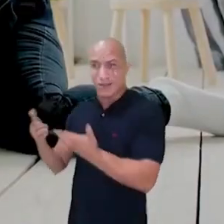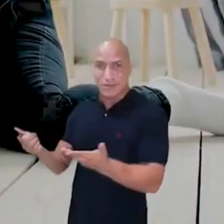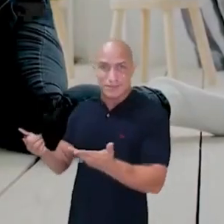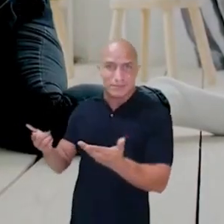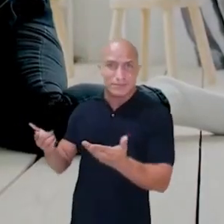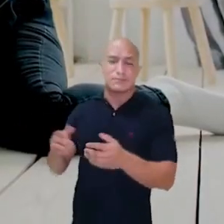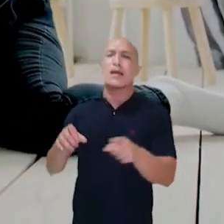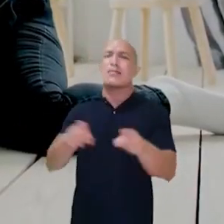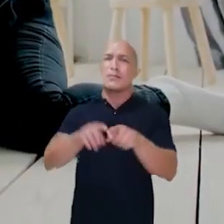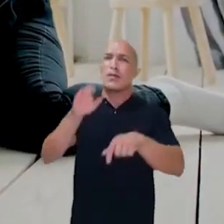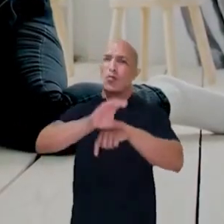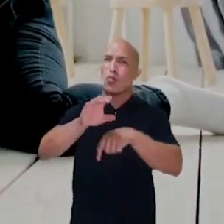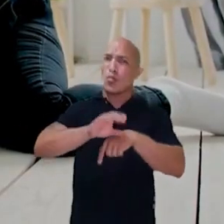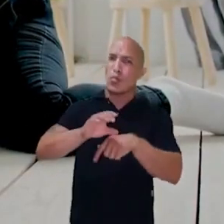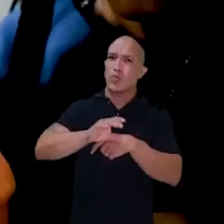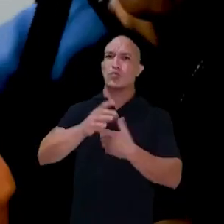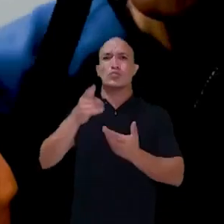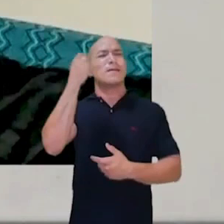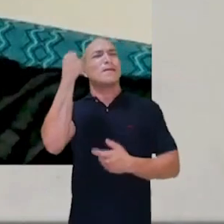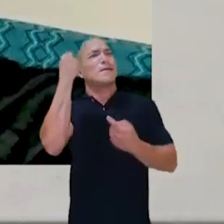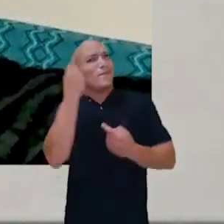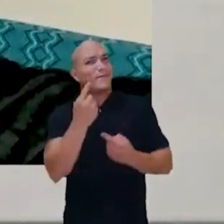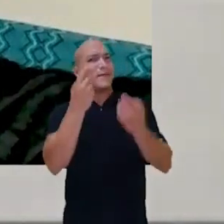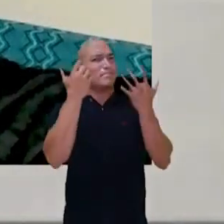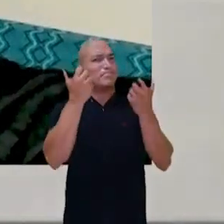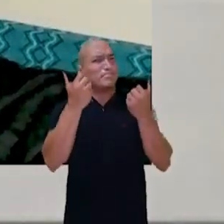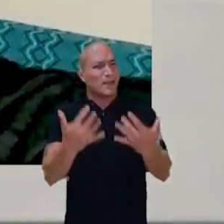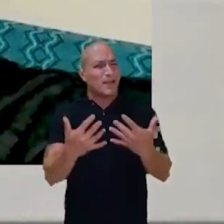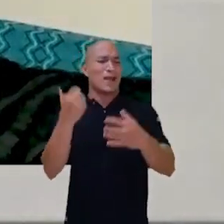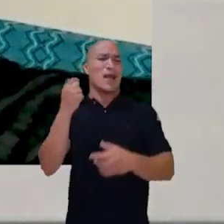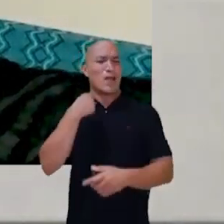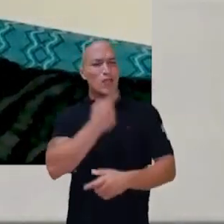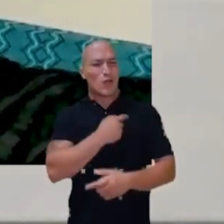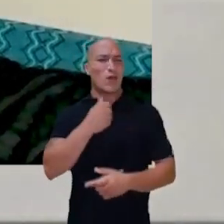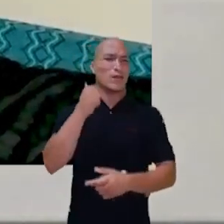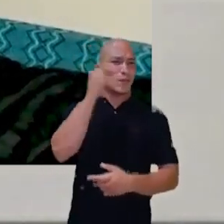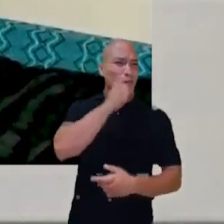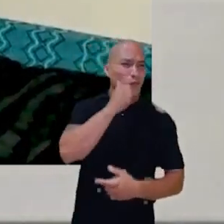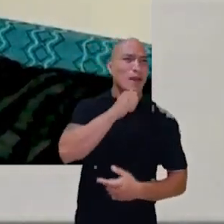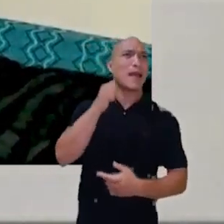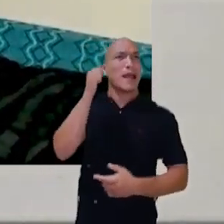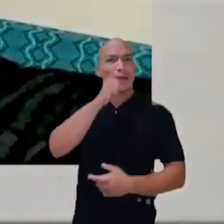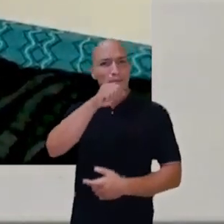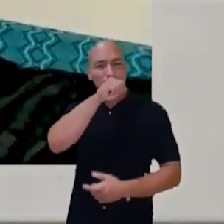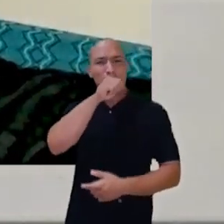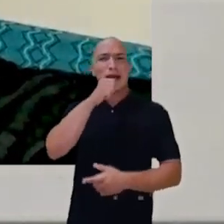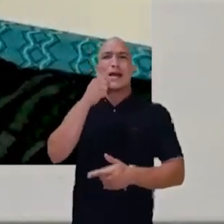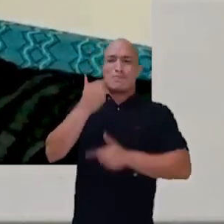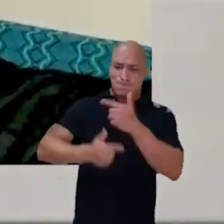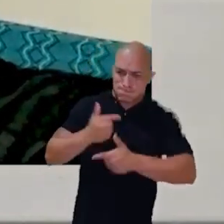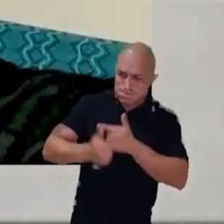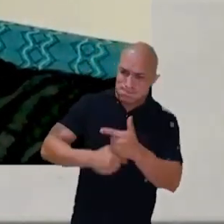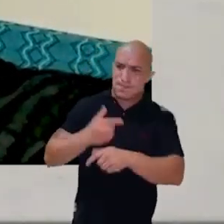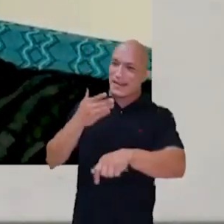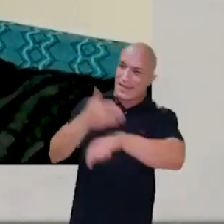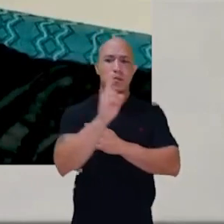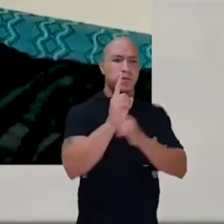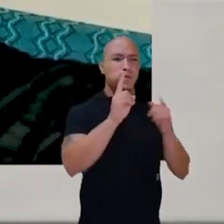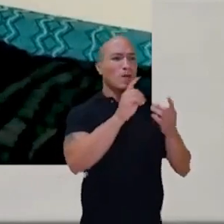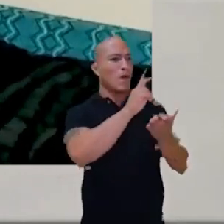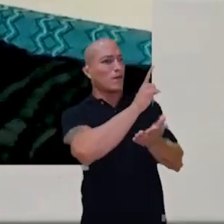levar seus filhos à universidade. Para esta pesquisa, o público observado foram mães com filhos de 0 a 2 anos de